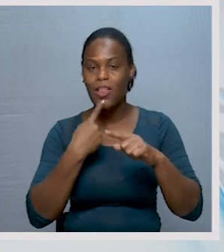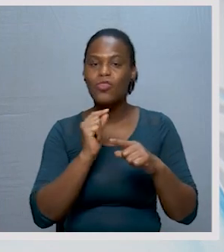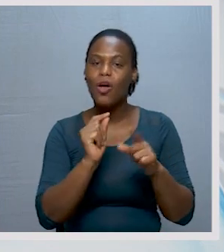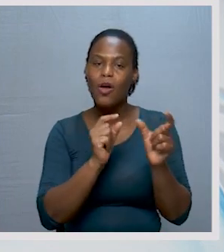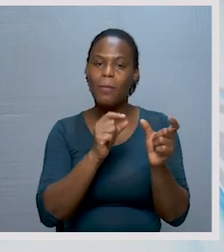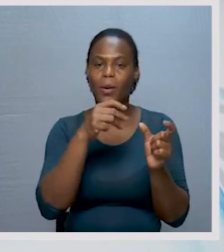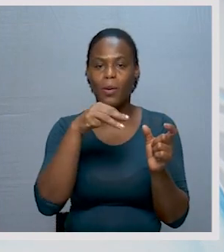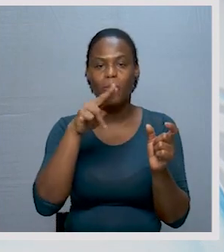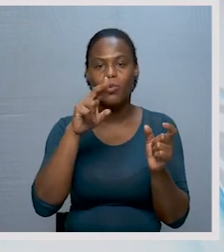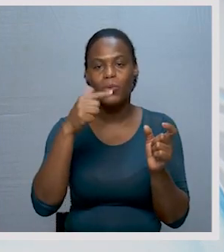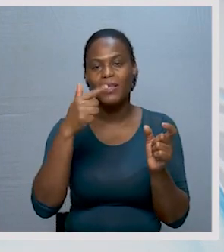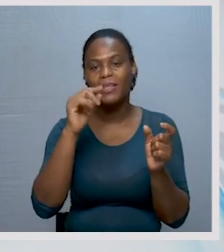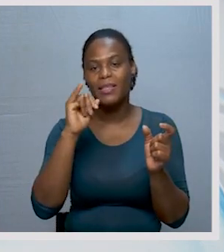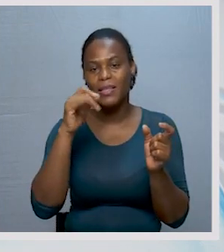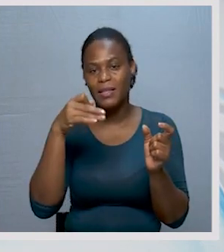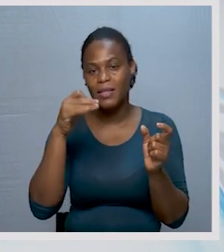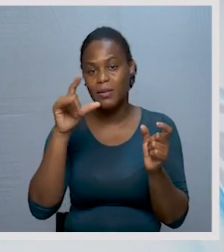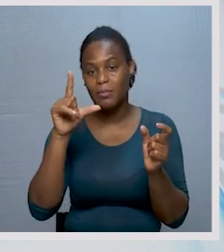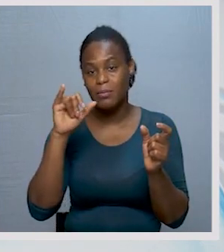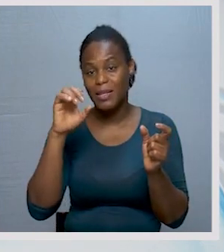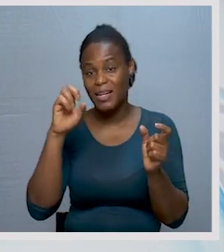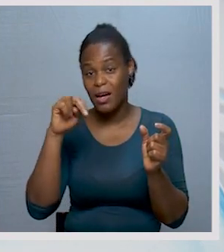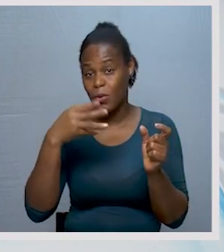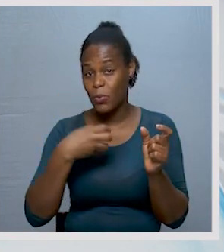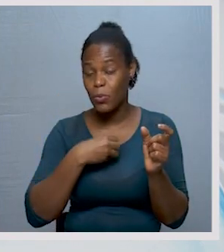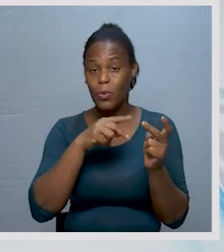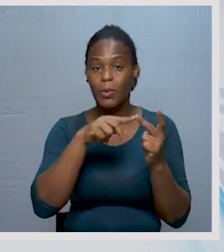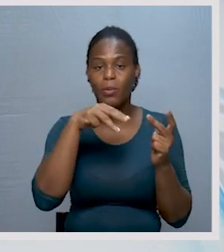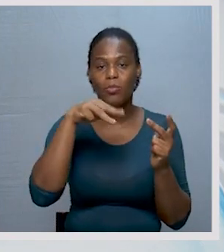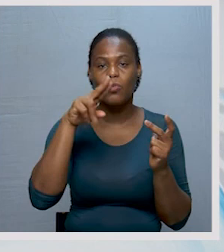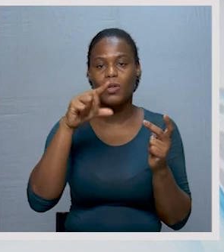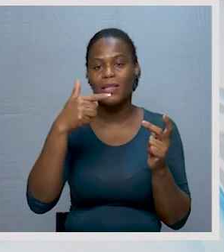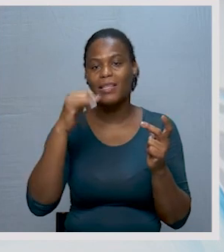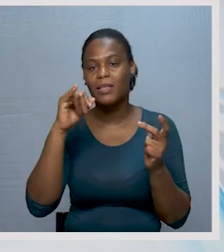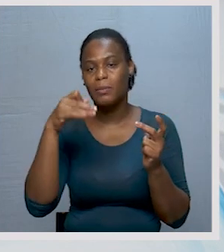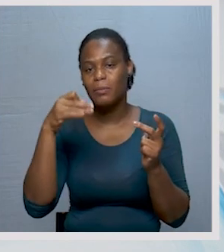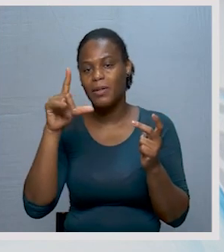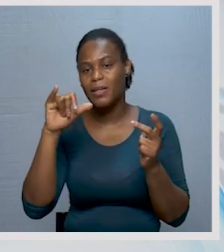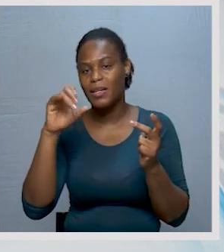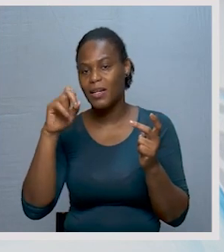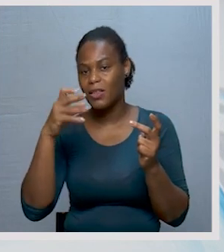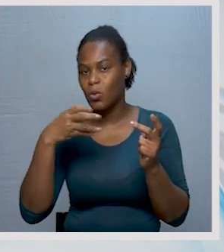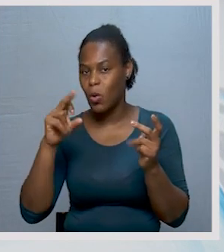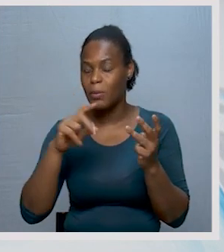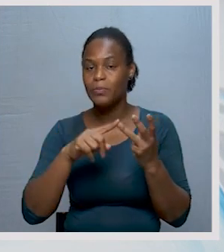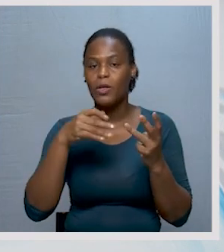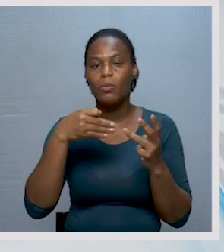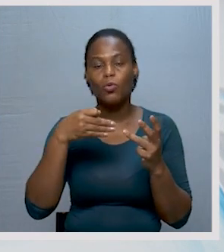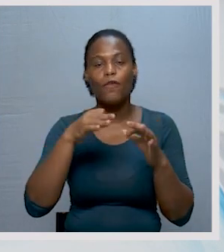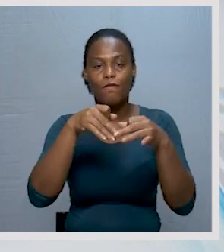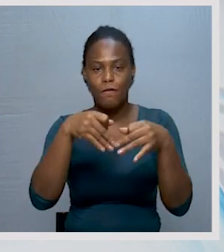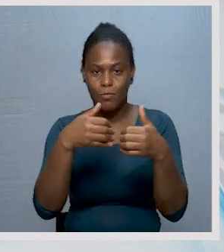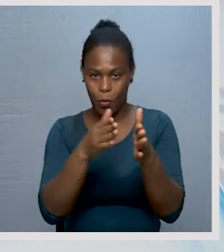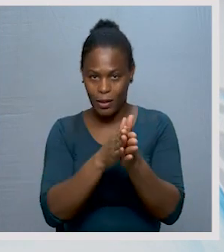o multiplicador e o produto total. O multiplicando e o multiplicador podem ser chamados também de fatores. E vimos